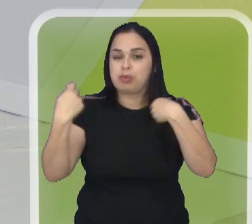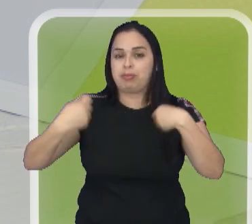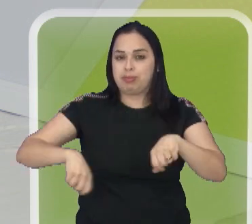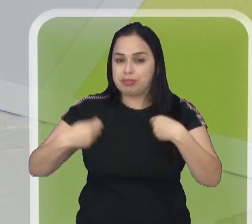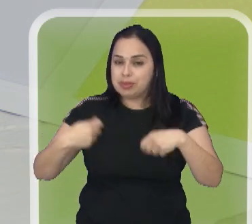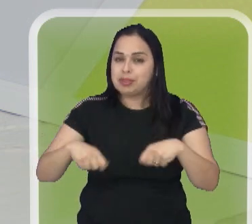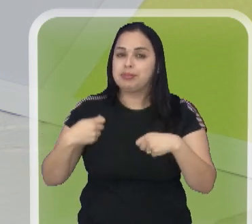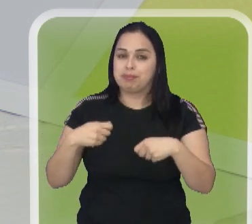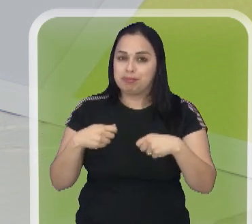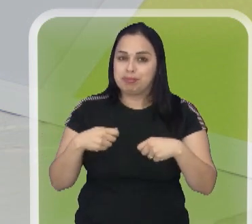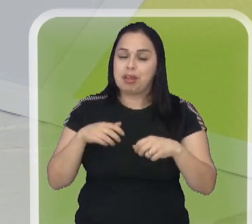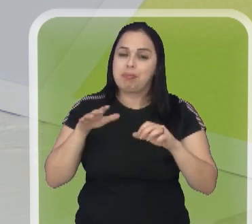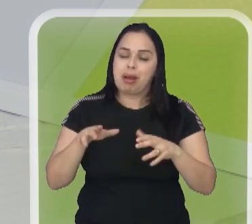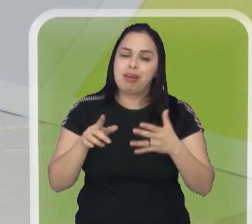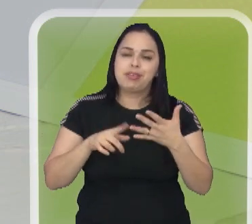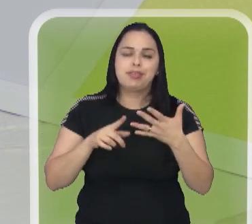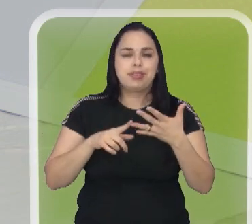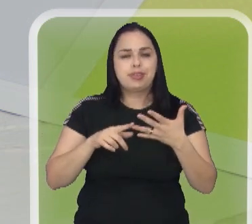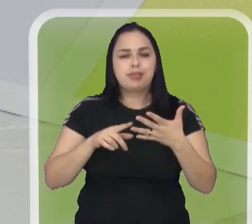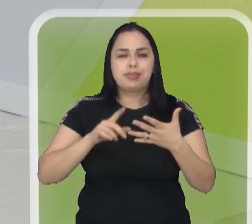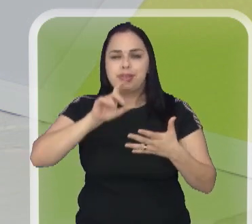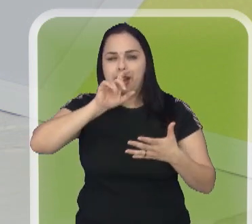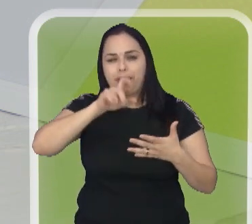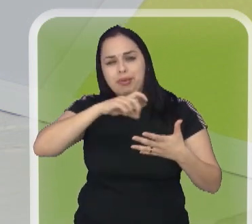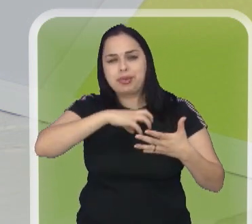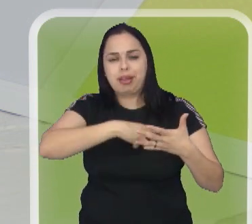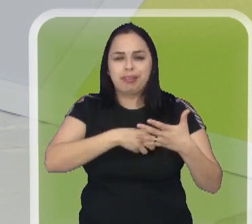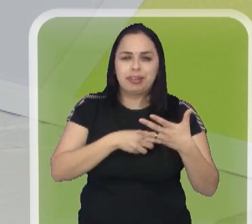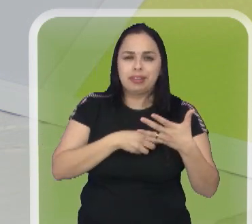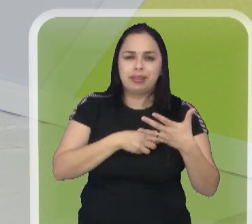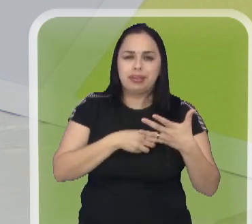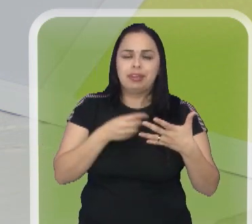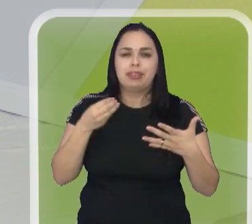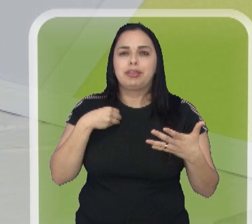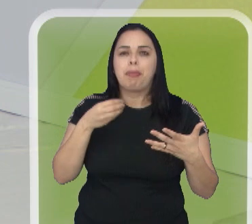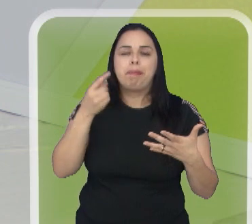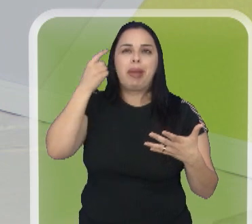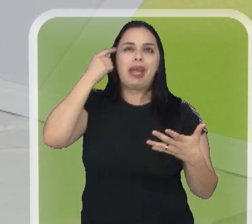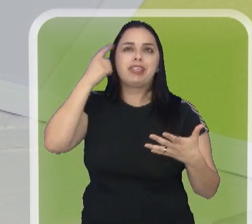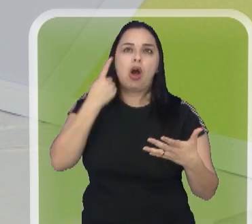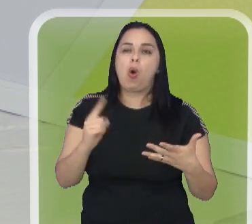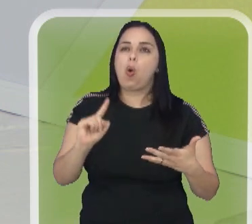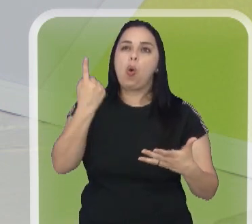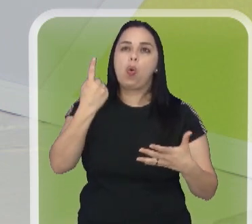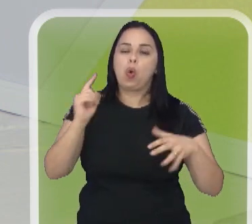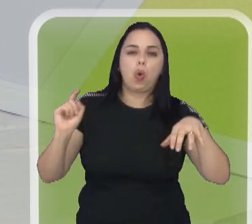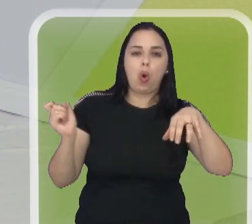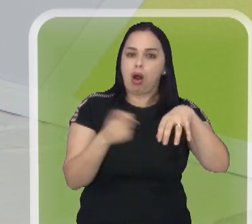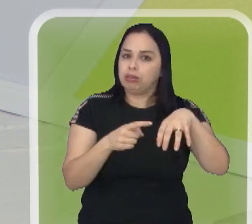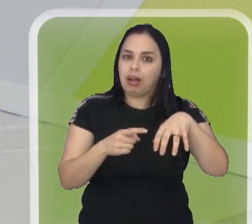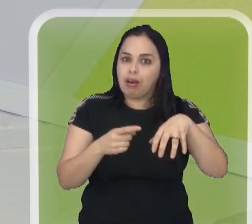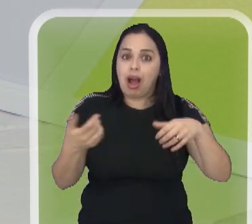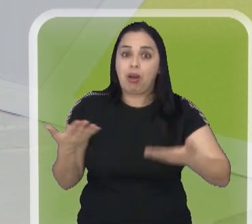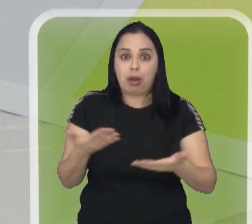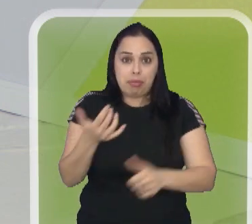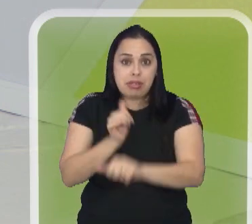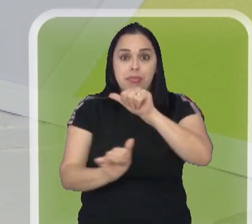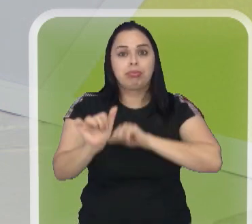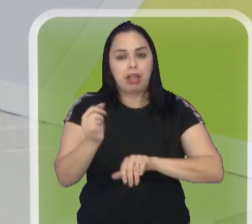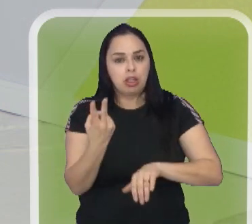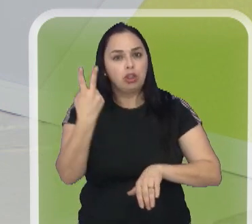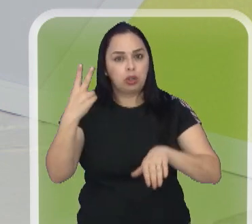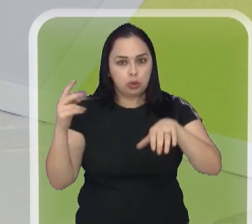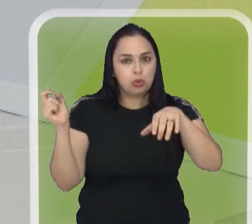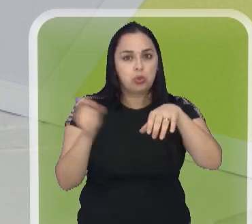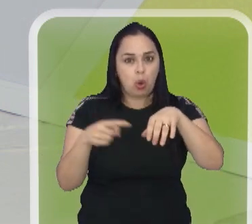vive naquela máxima de hashtag 1-0 é goleado. O São José só ganha quando ganha de 1-0, né? Mas assim, se